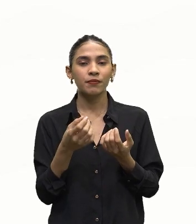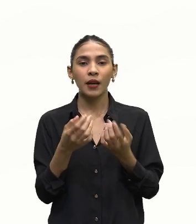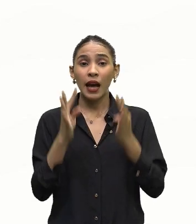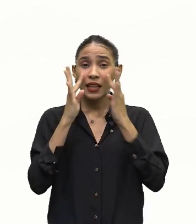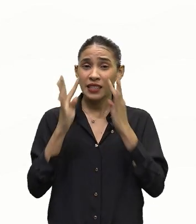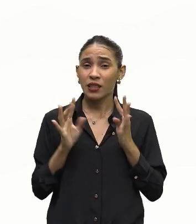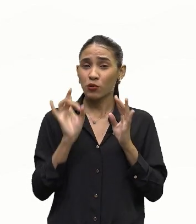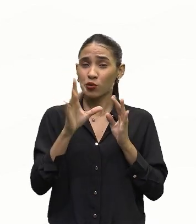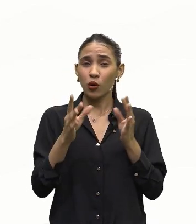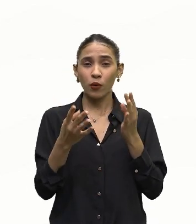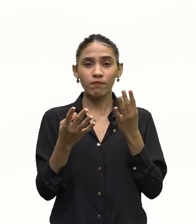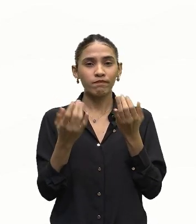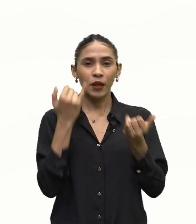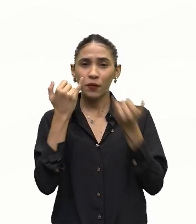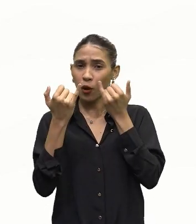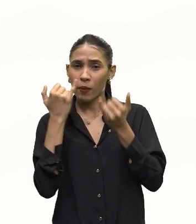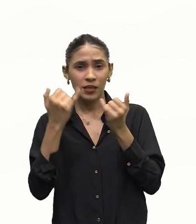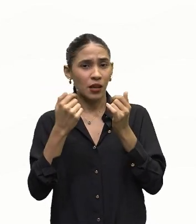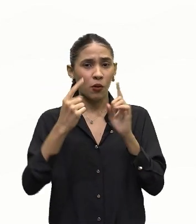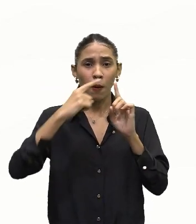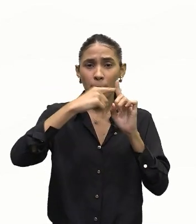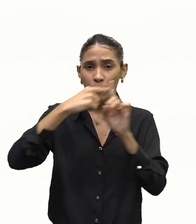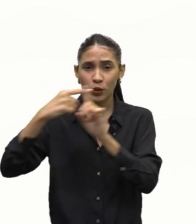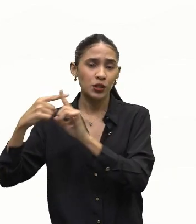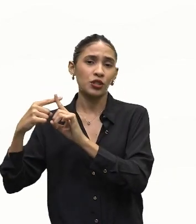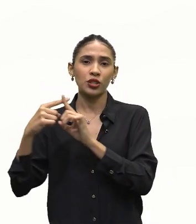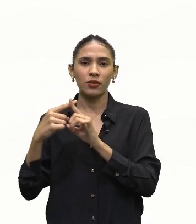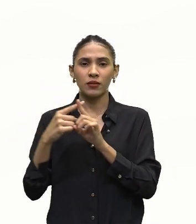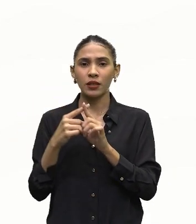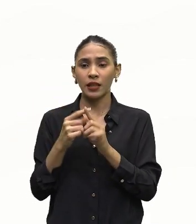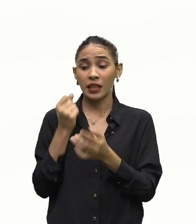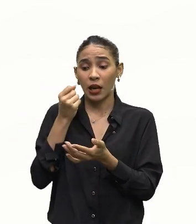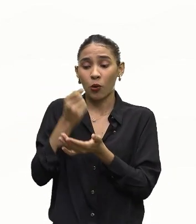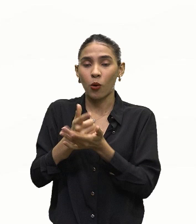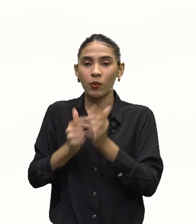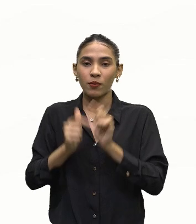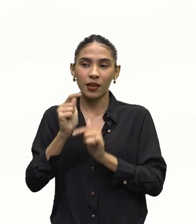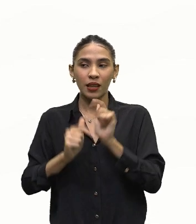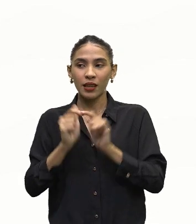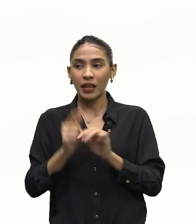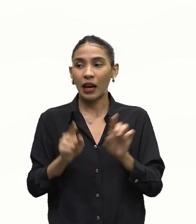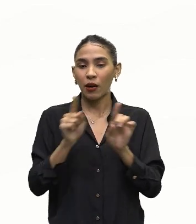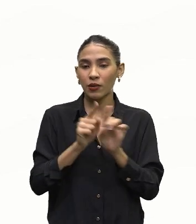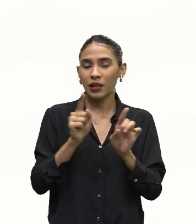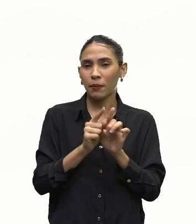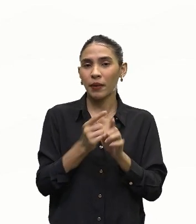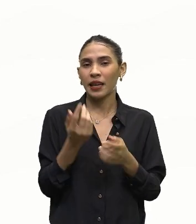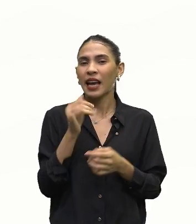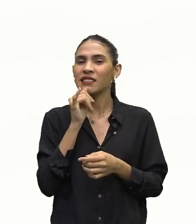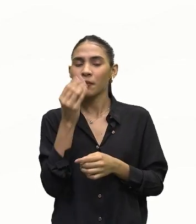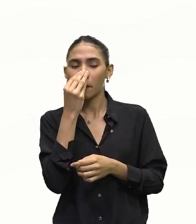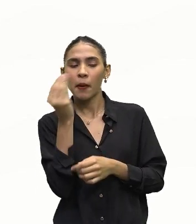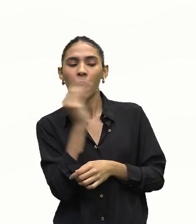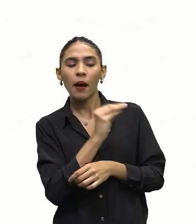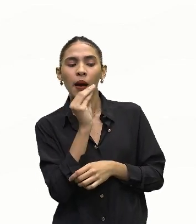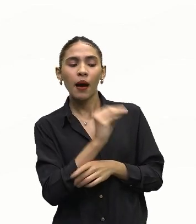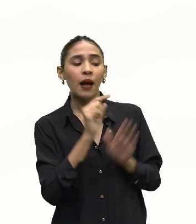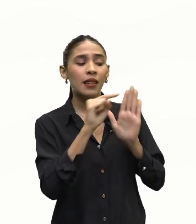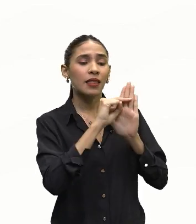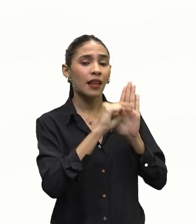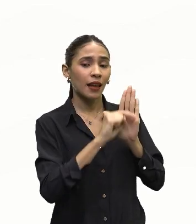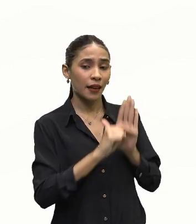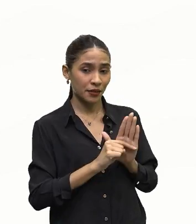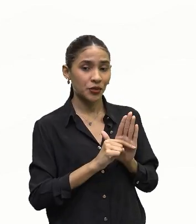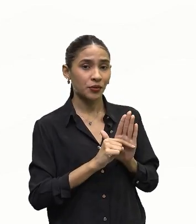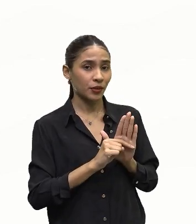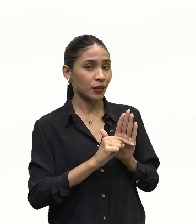que são positivas, que são relevantes para aquele ativo e acaba negligenciando aquelas que